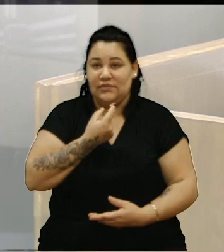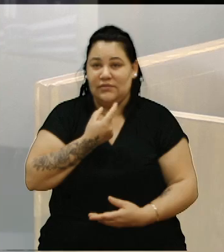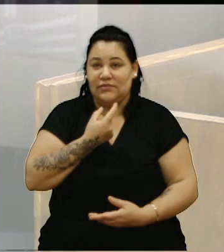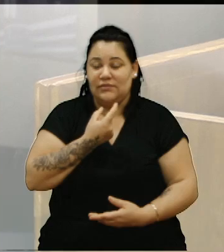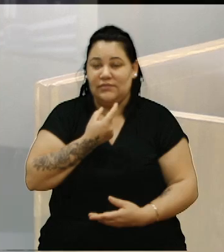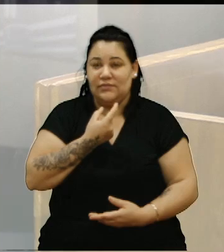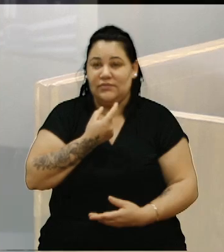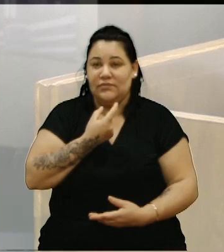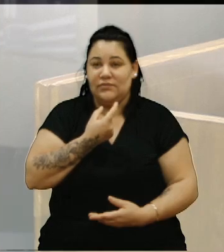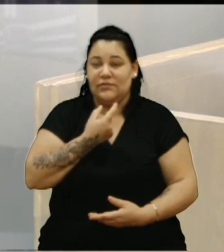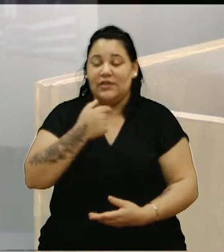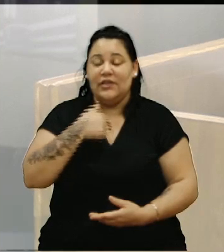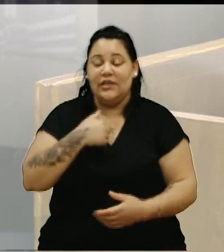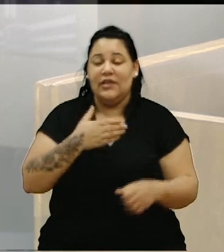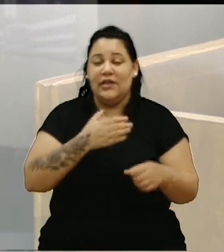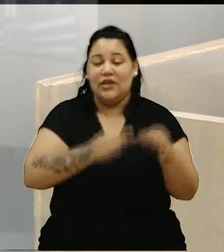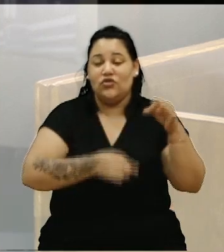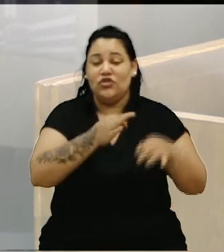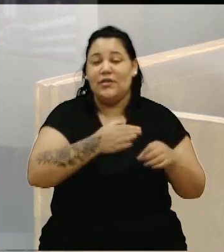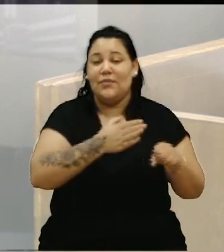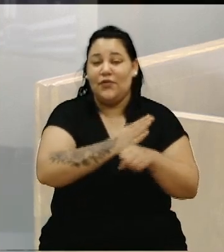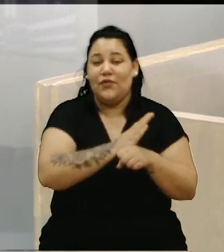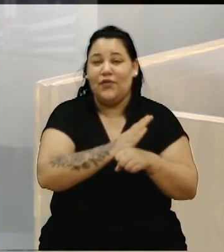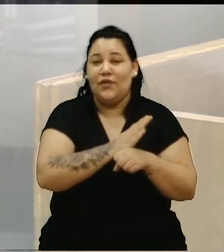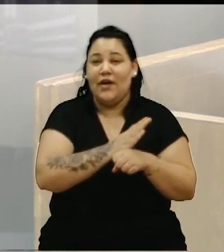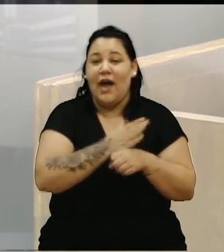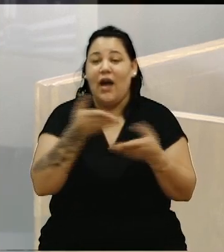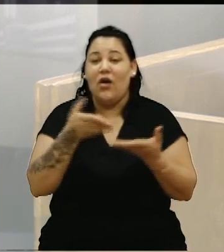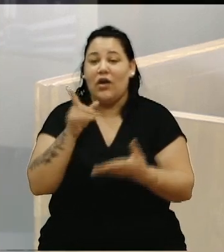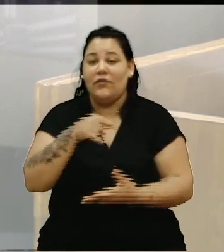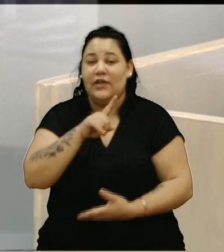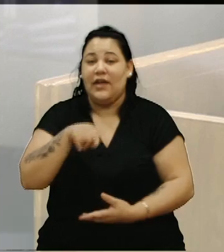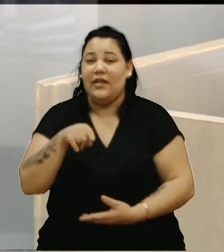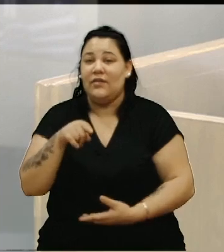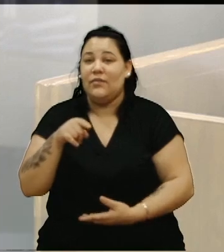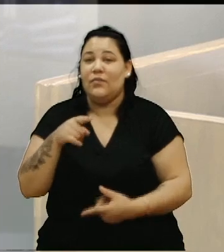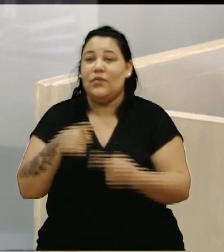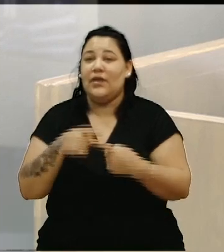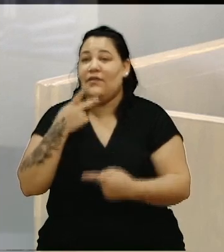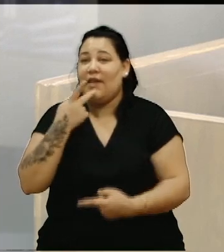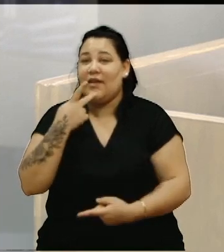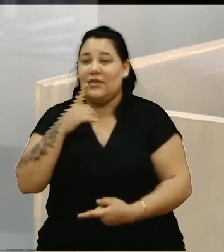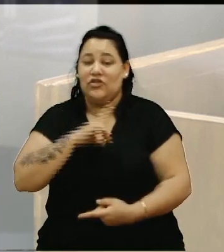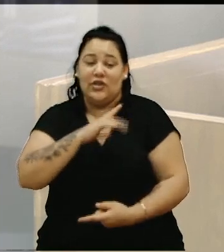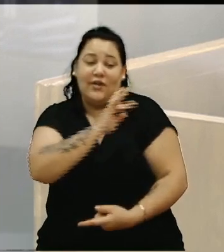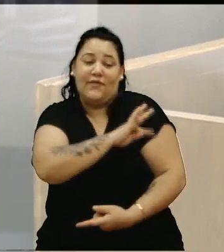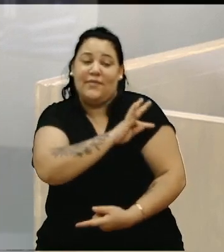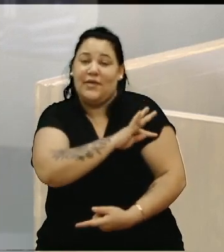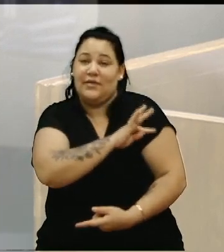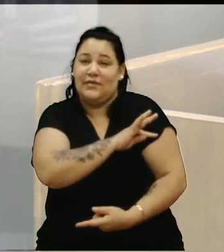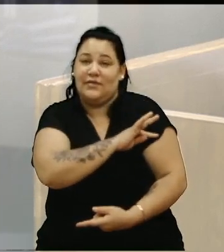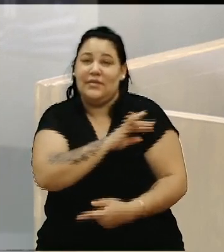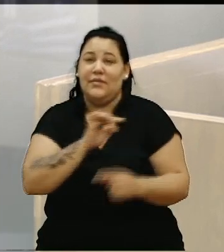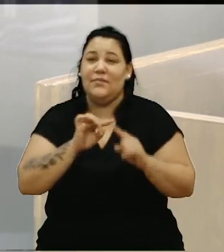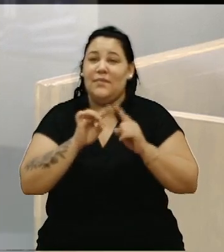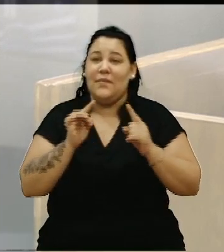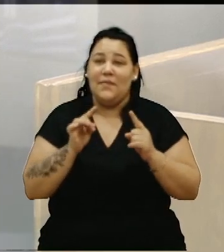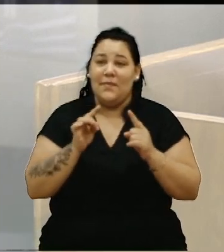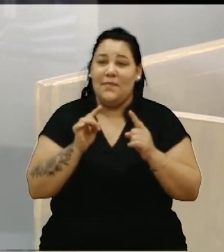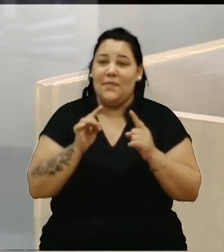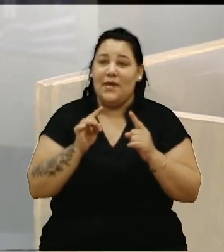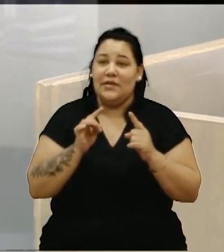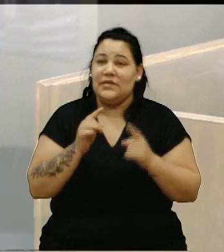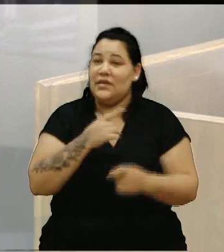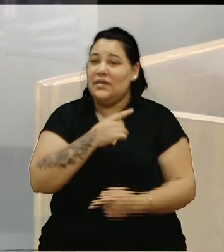judicial, porque disseram que tinha aqui na farmácia. Só que ele não pode tomar remédios